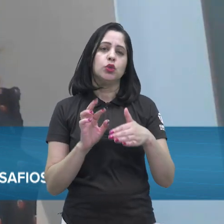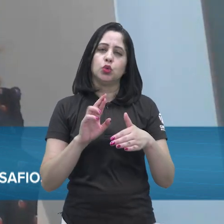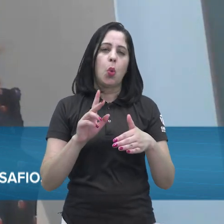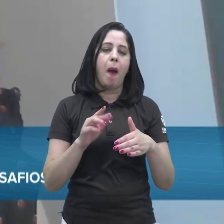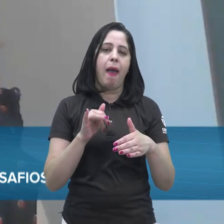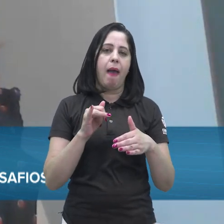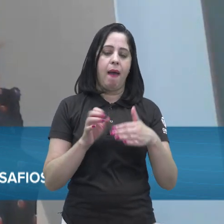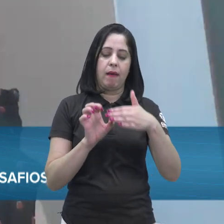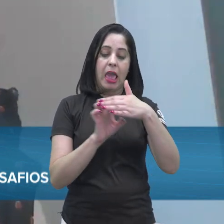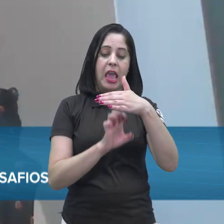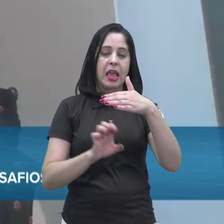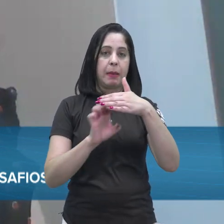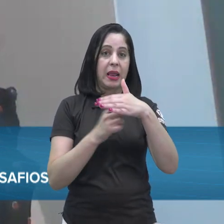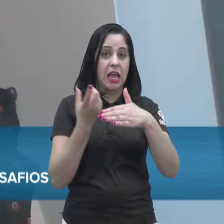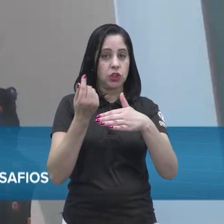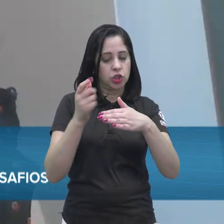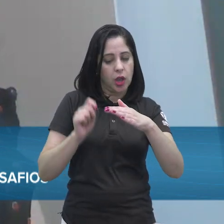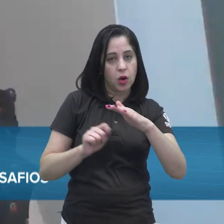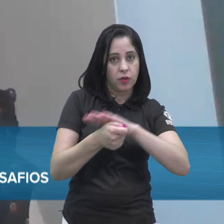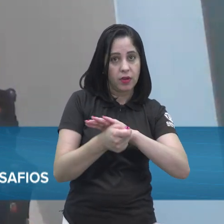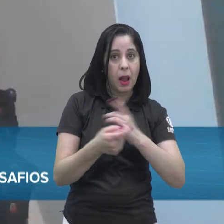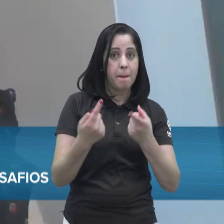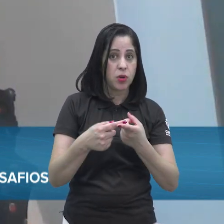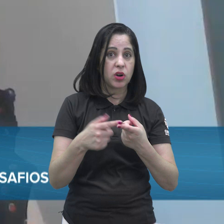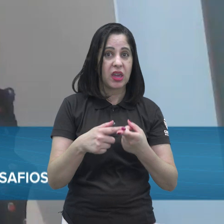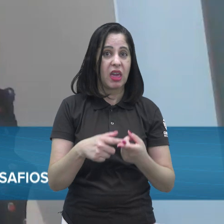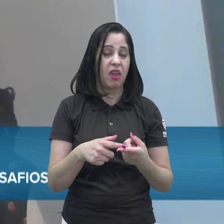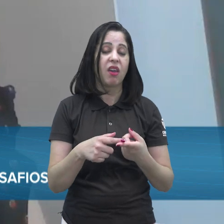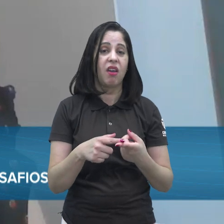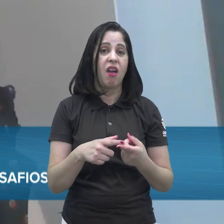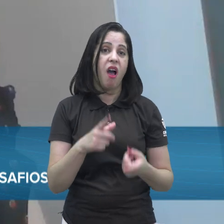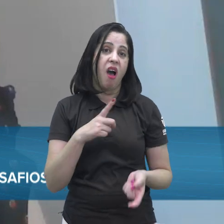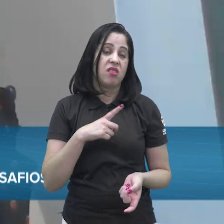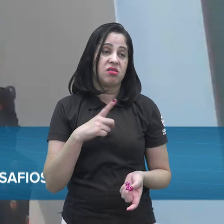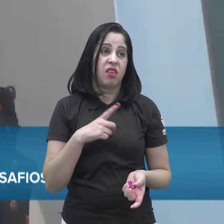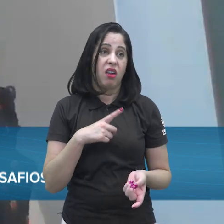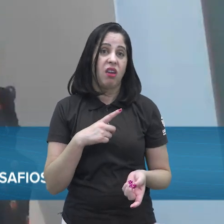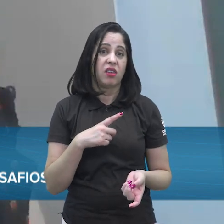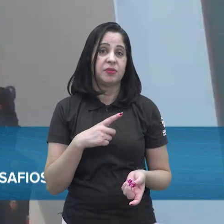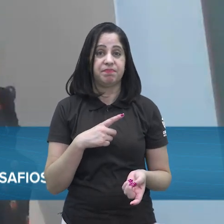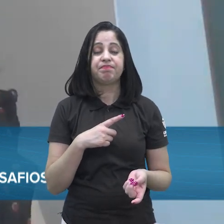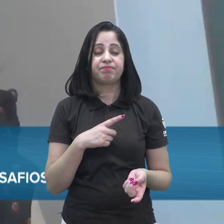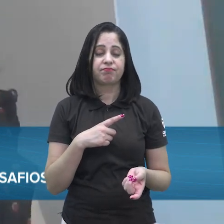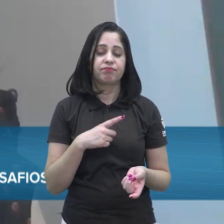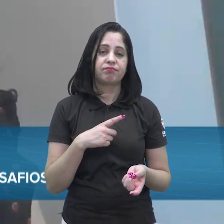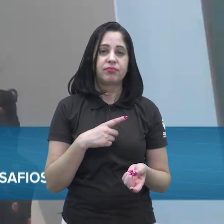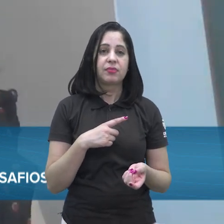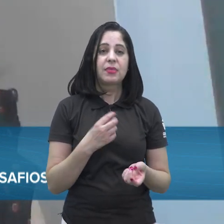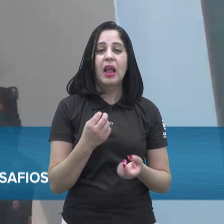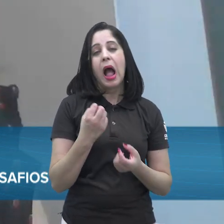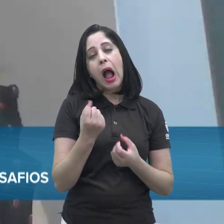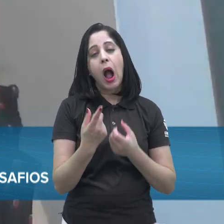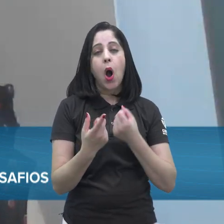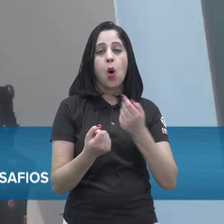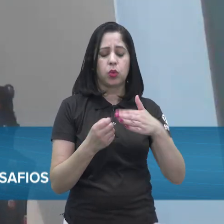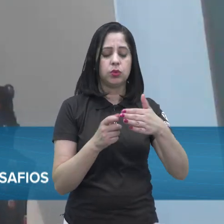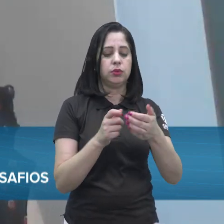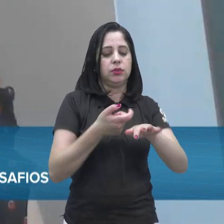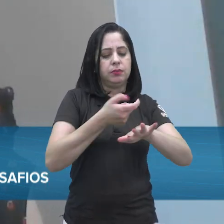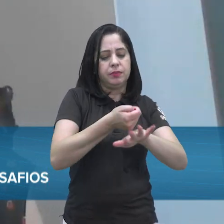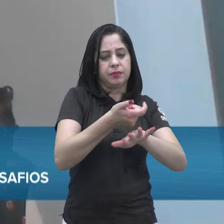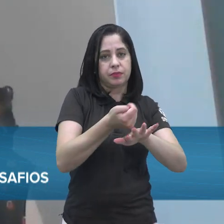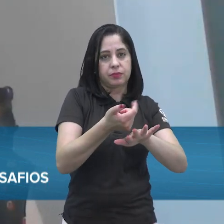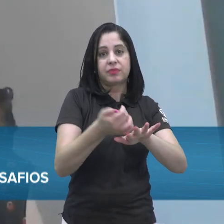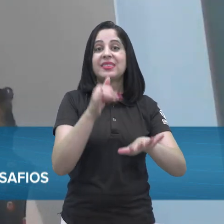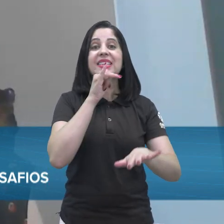podendo investir em benefícios. Existem benefícios que não são relacionados ao pecuniário. Existem benefícios